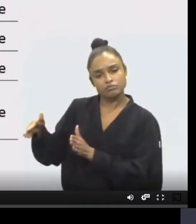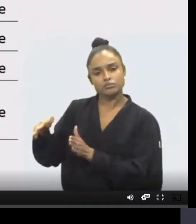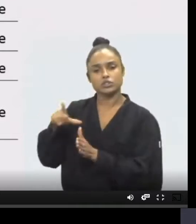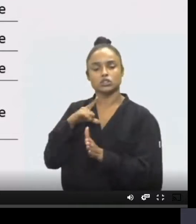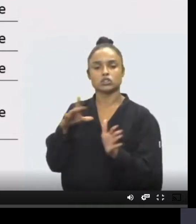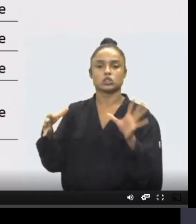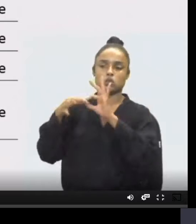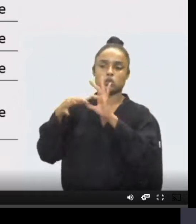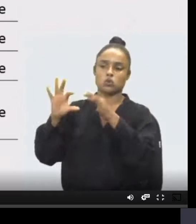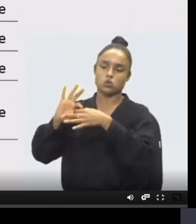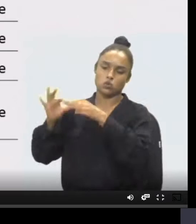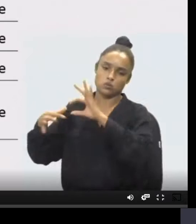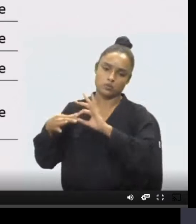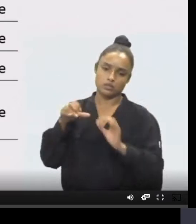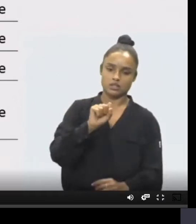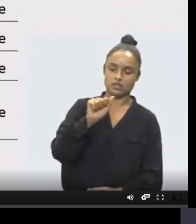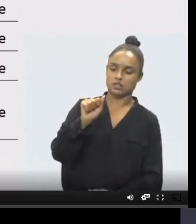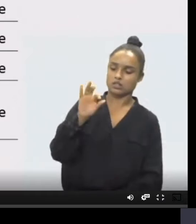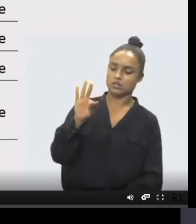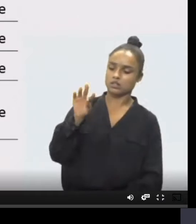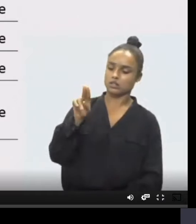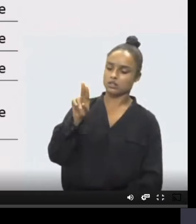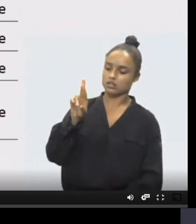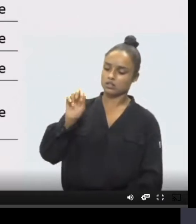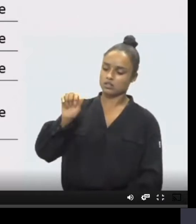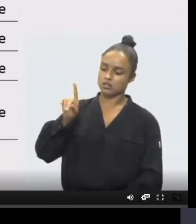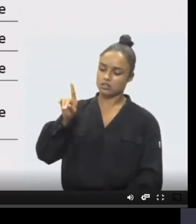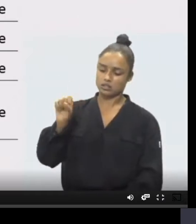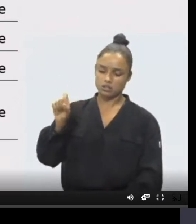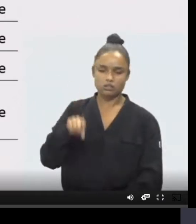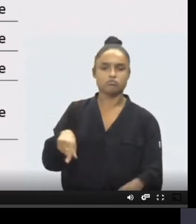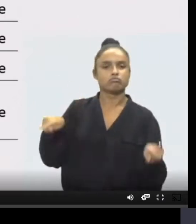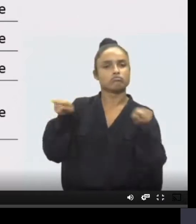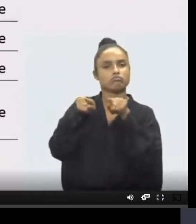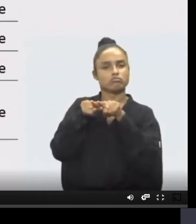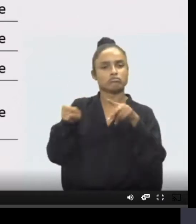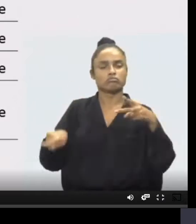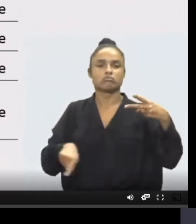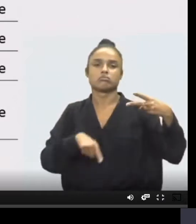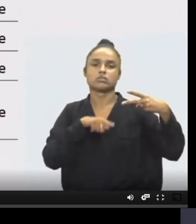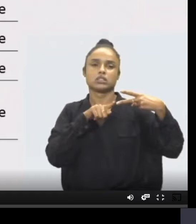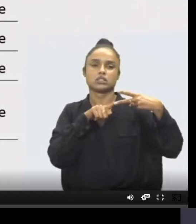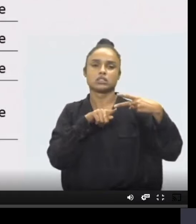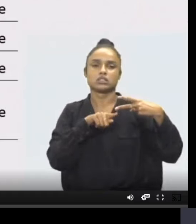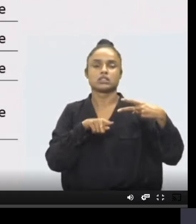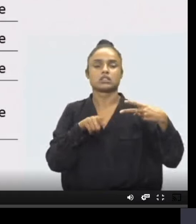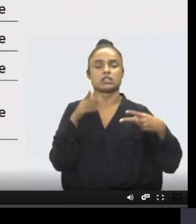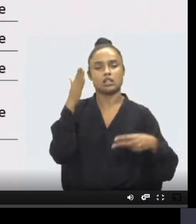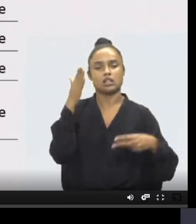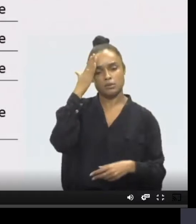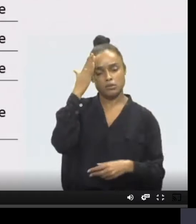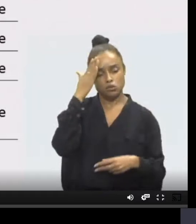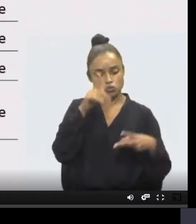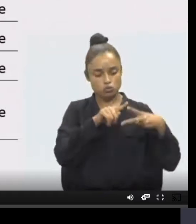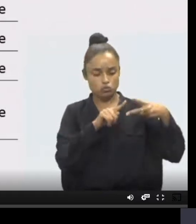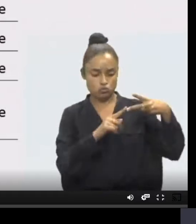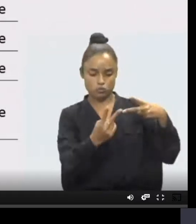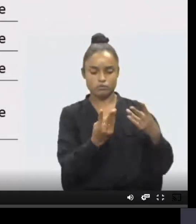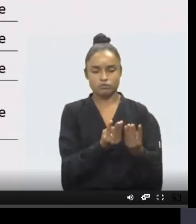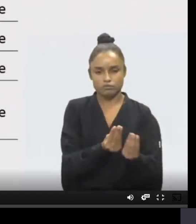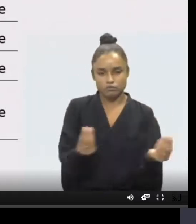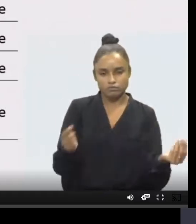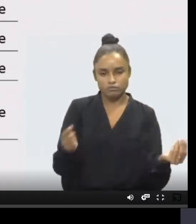apenas ligações saturadas. E nós vamos trabalhar então com a identificação desses dois compostos. Para a identificação nós